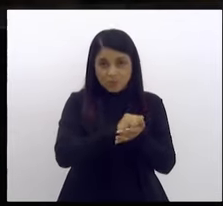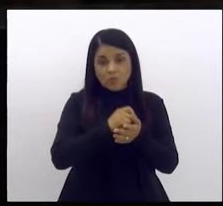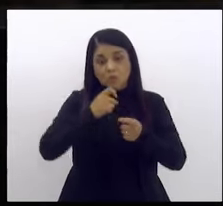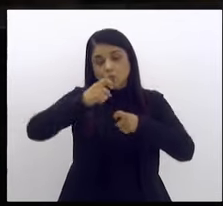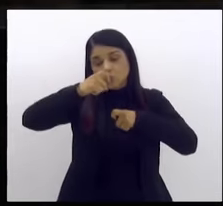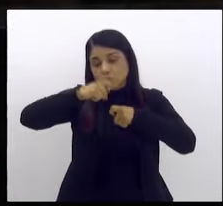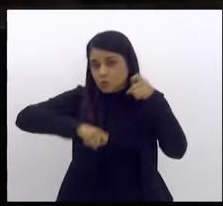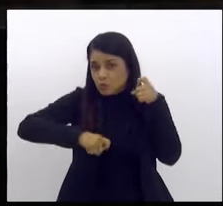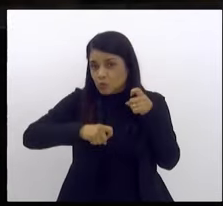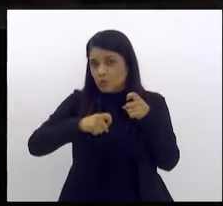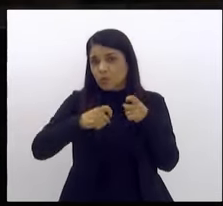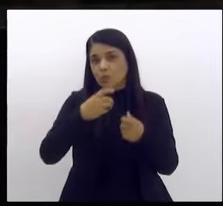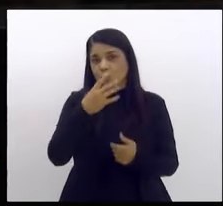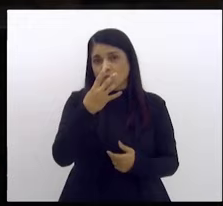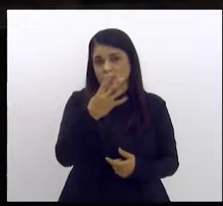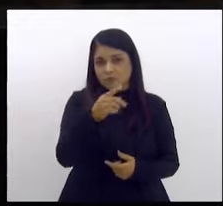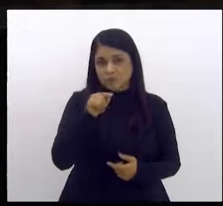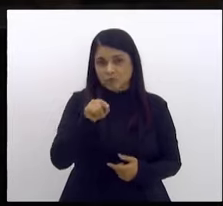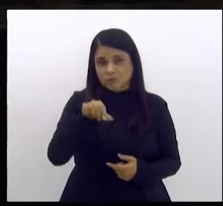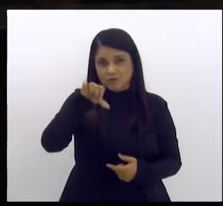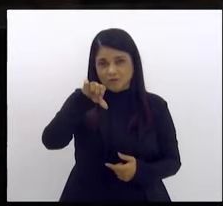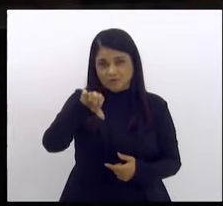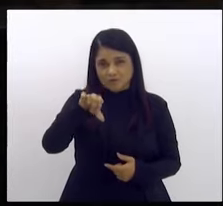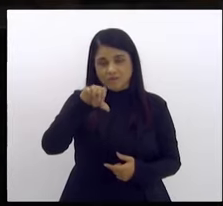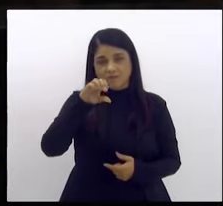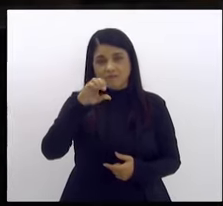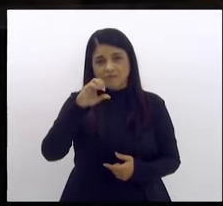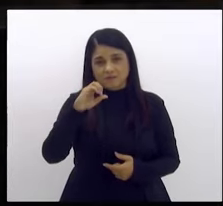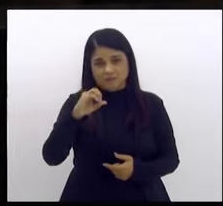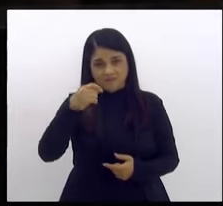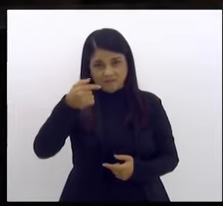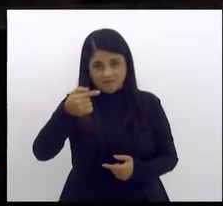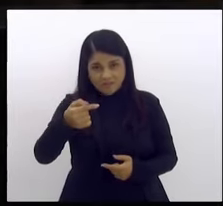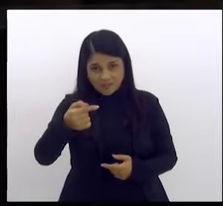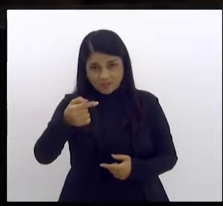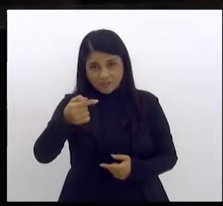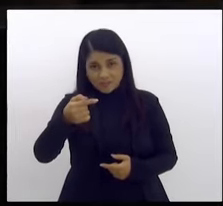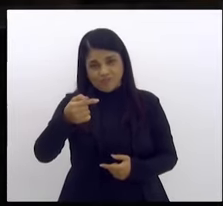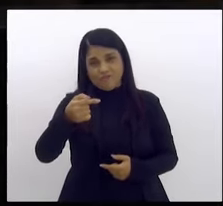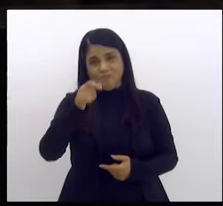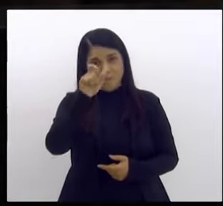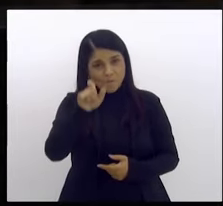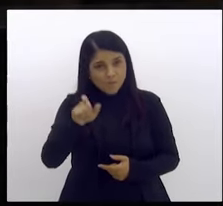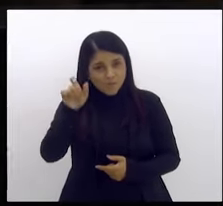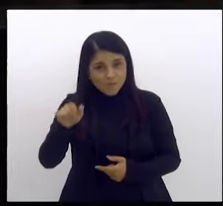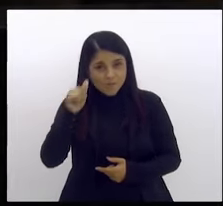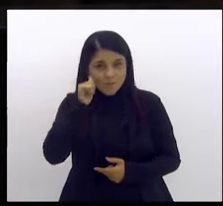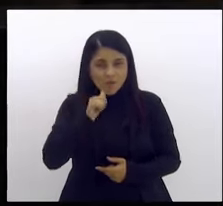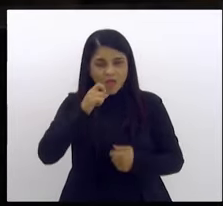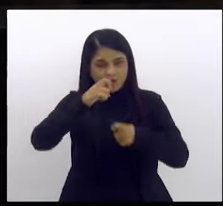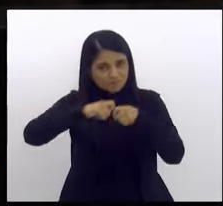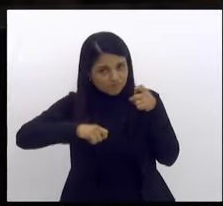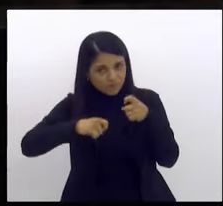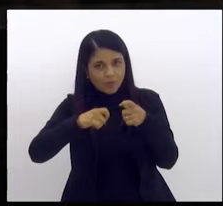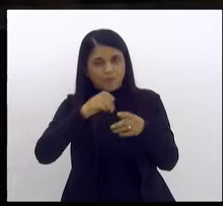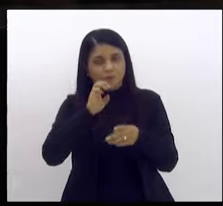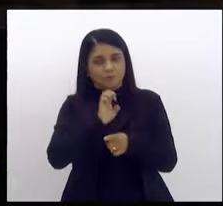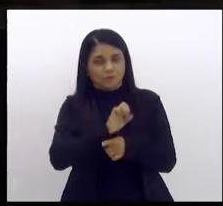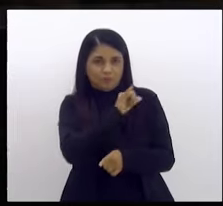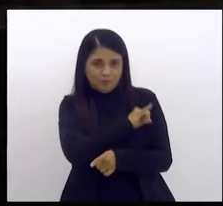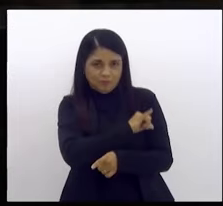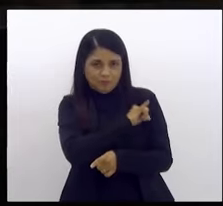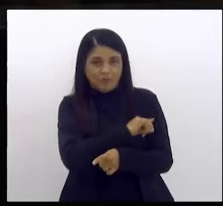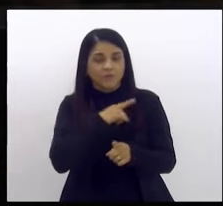estupro, com 4.907 casos de estupros no estado do Rio de Janeiro. Em seguida, vem a